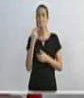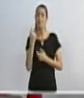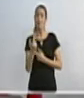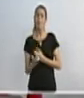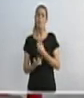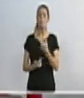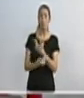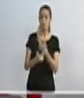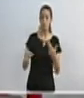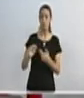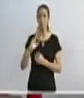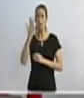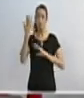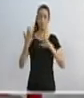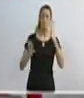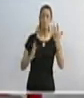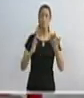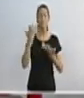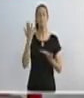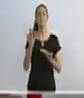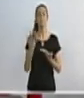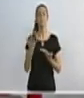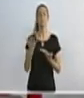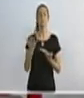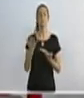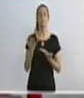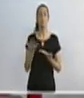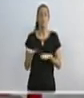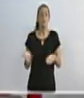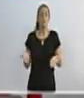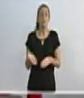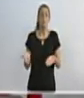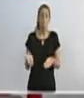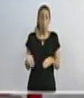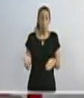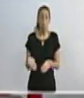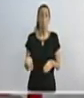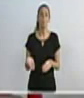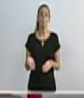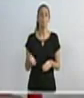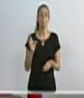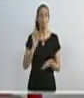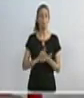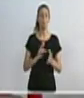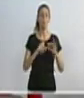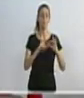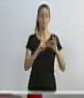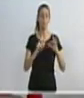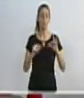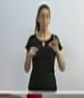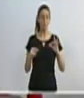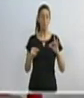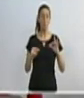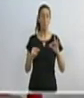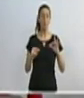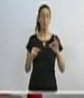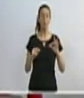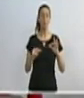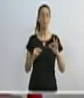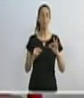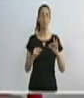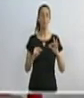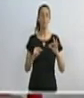até falar para vocês que hoje a FAEMA ela está passando por